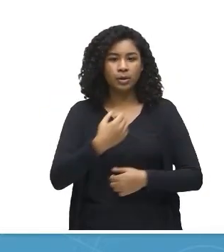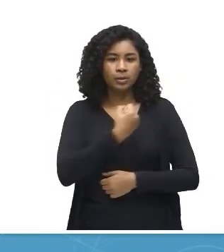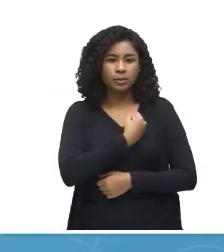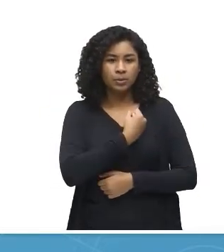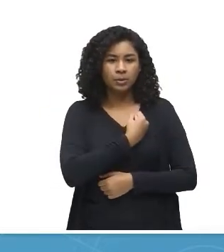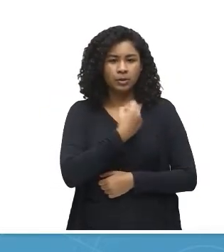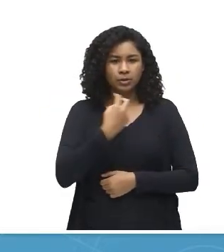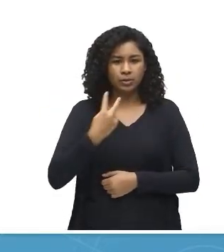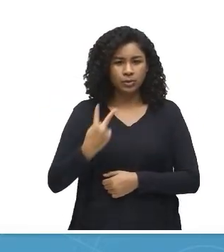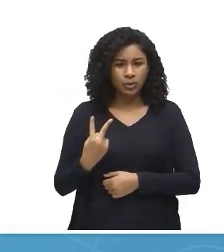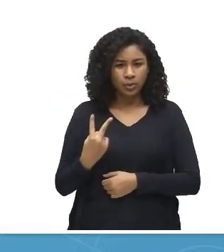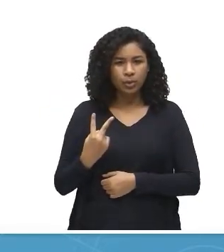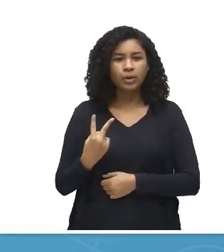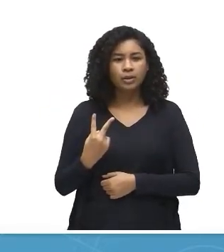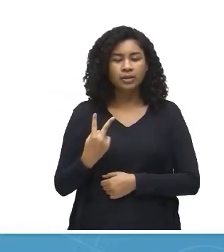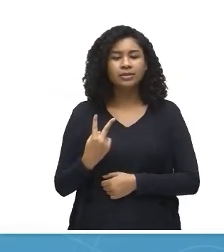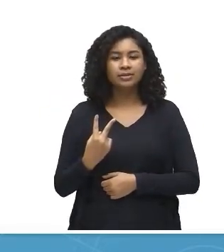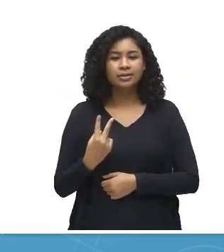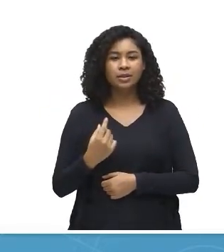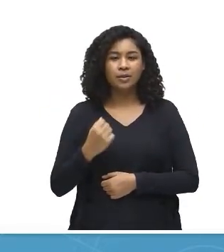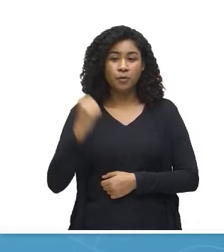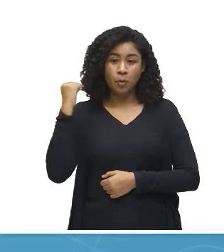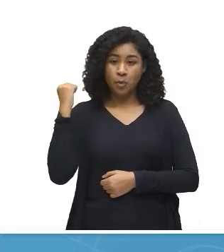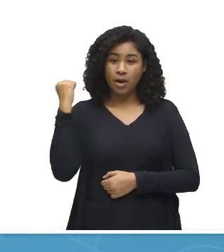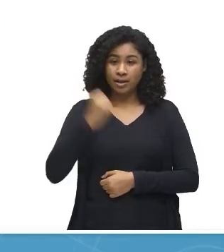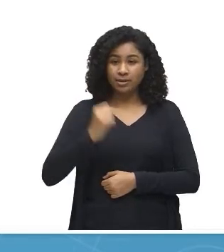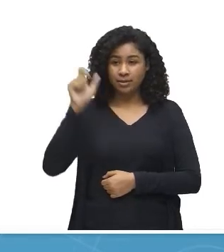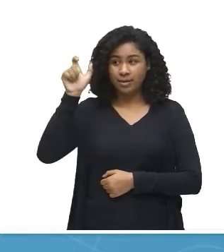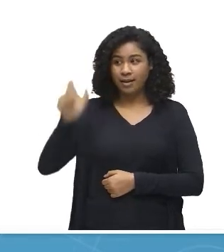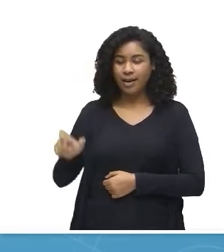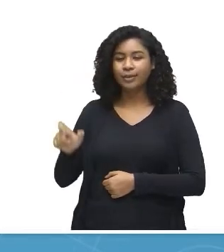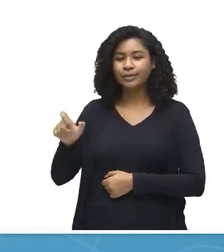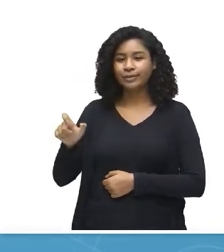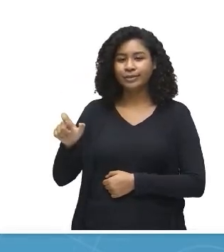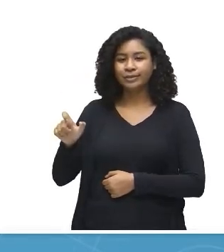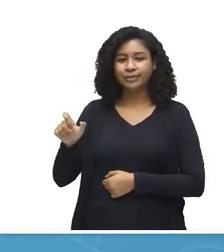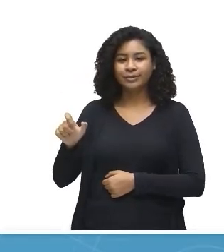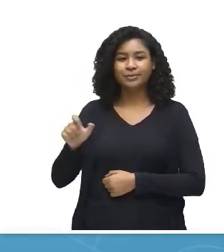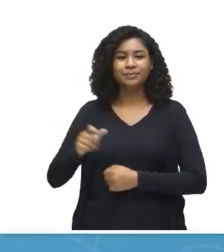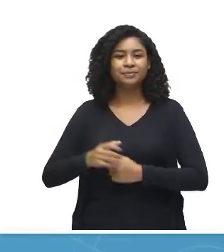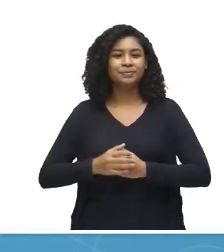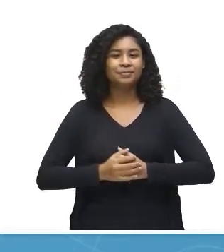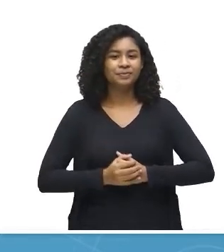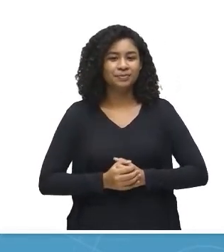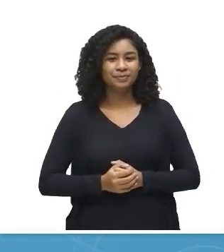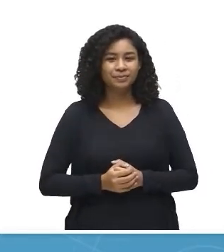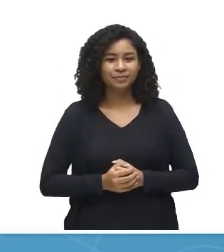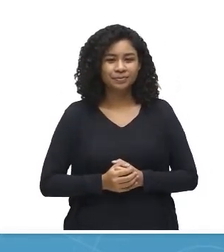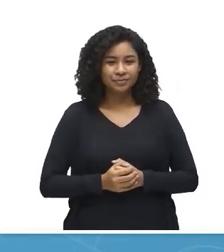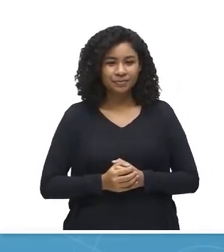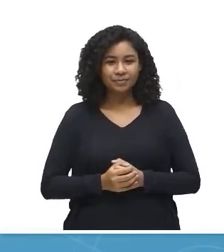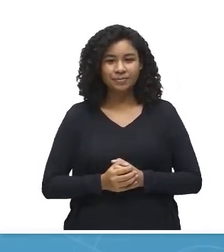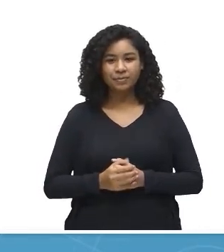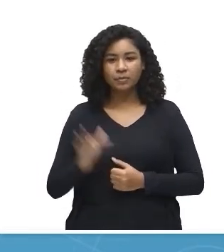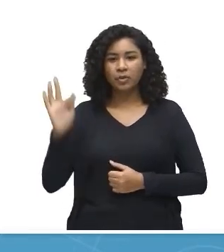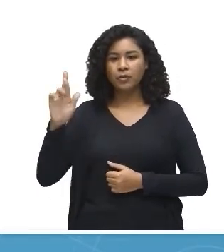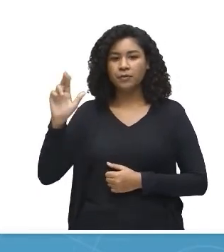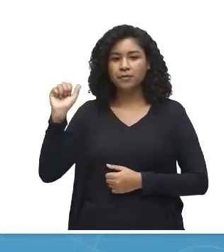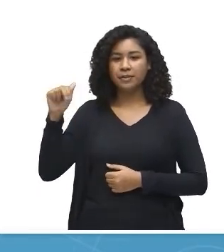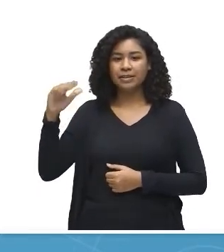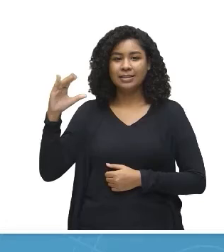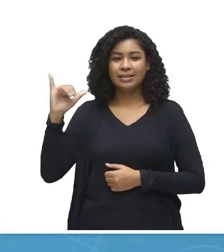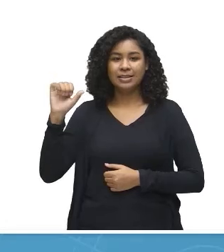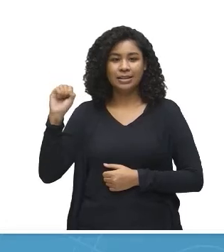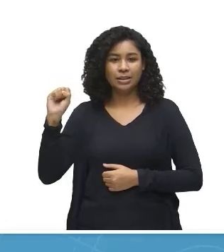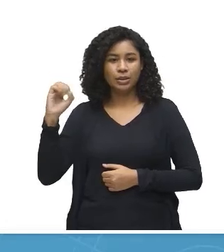2, né, Ruth? O assassinato do arquiduque austríaco. Vamos fazer as correções aí no português. Francisco Ferdinando, então a